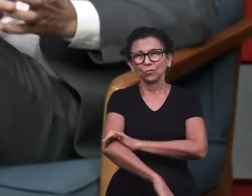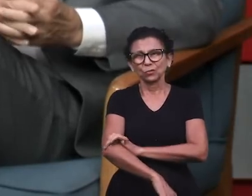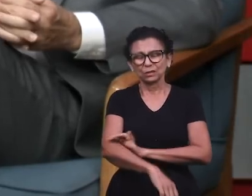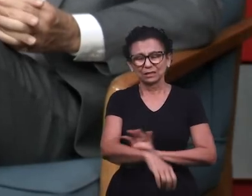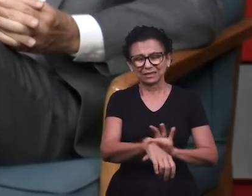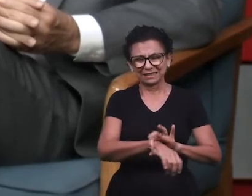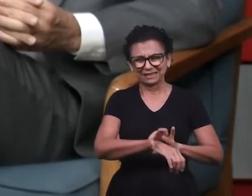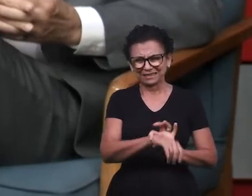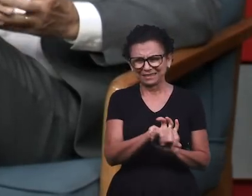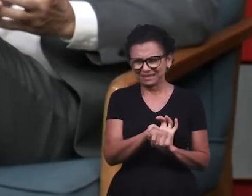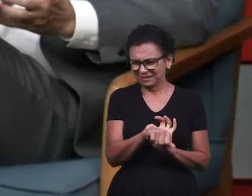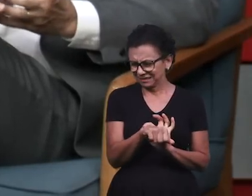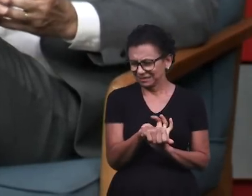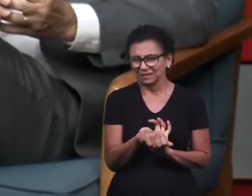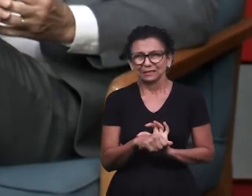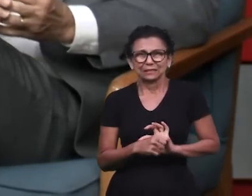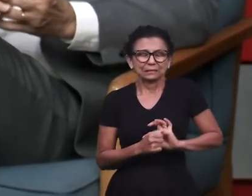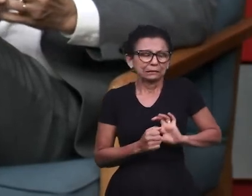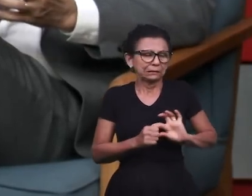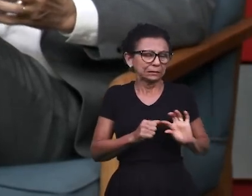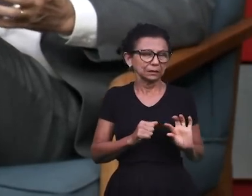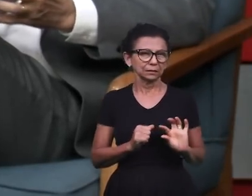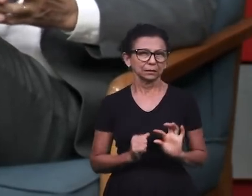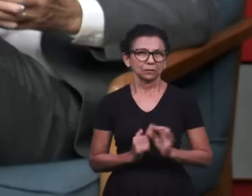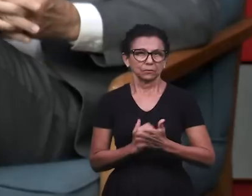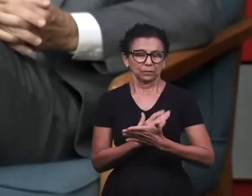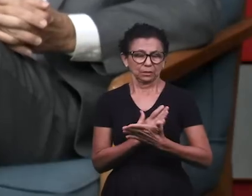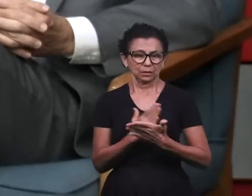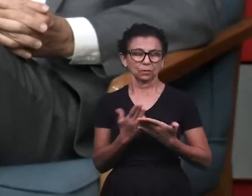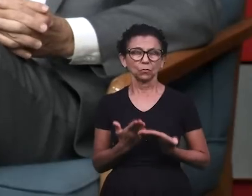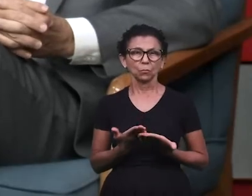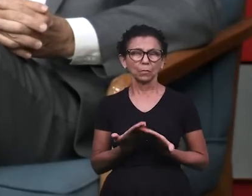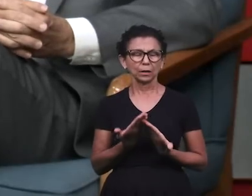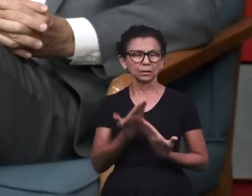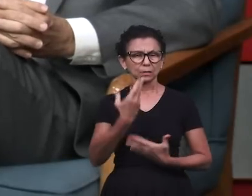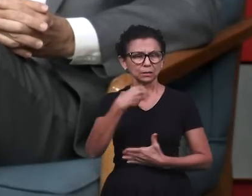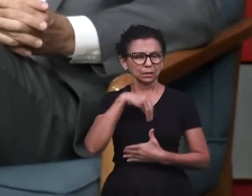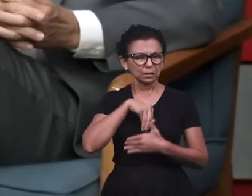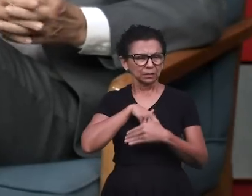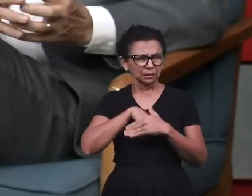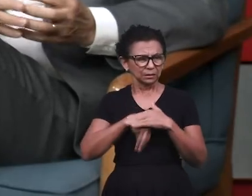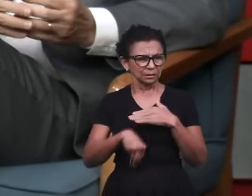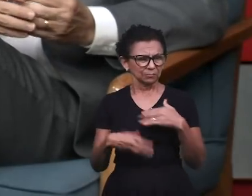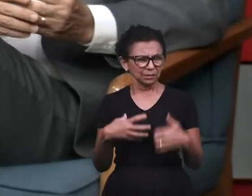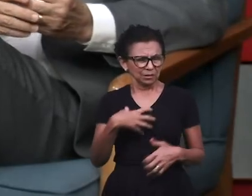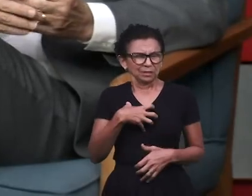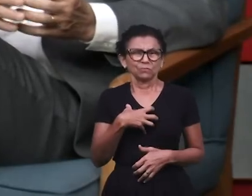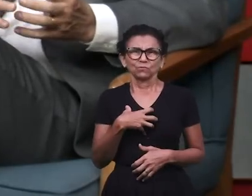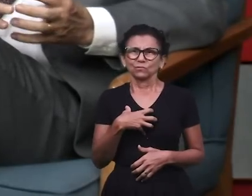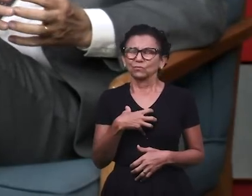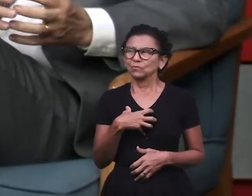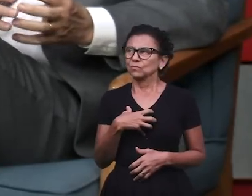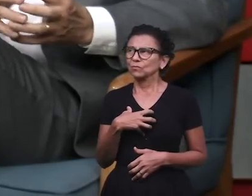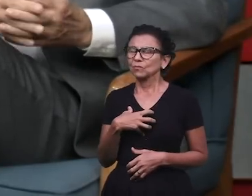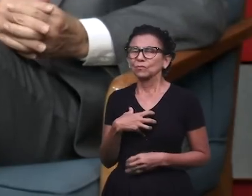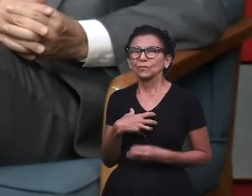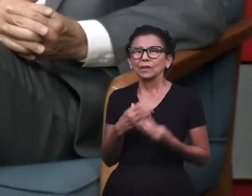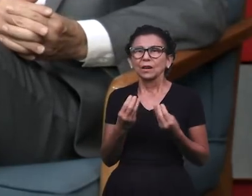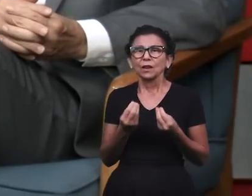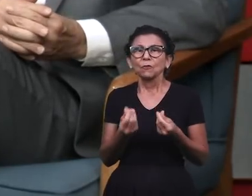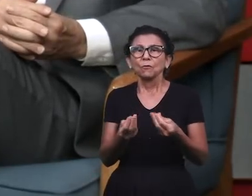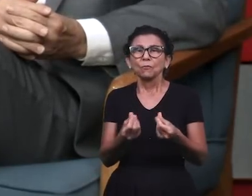causar danos a essa inervação sensitiva. Então a pessoa vai perdendo